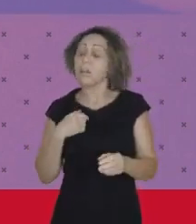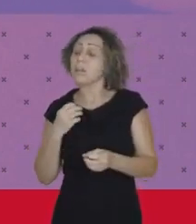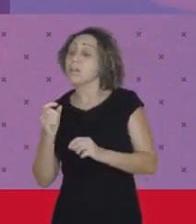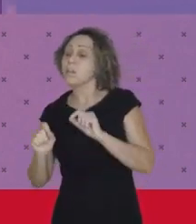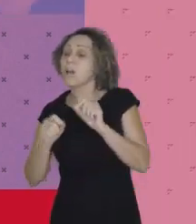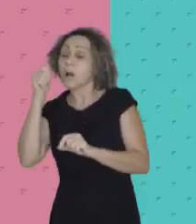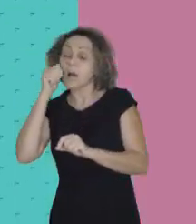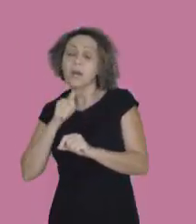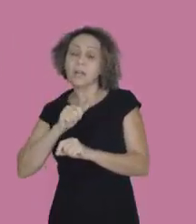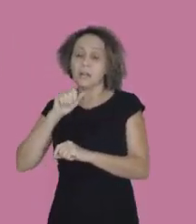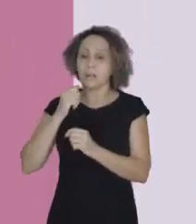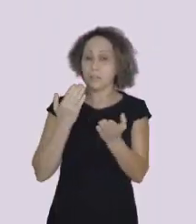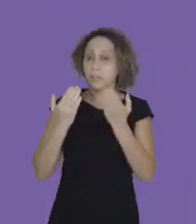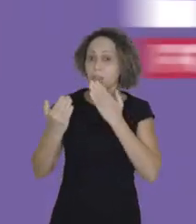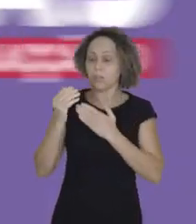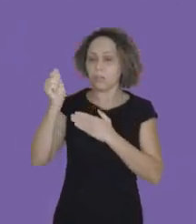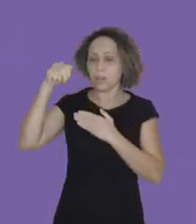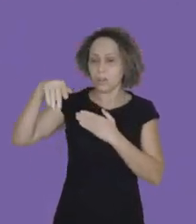Ana Rita de Paula.